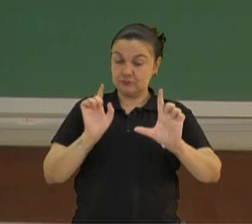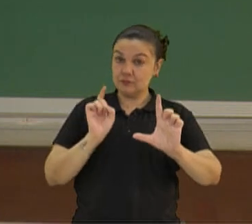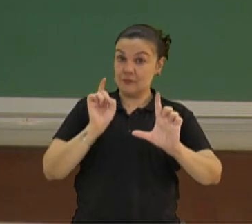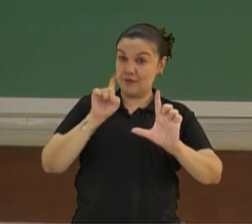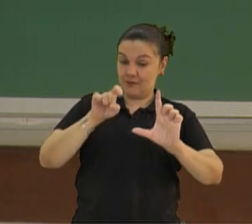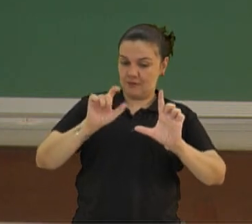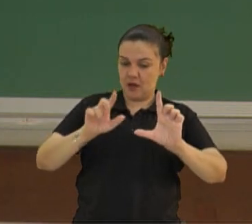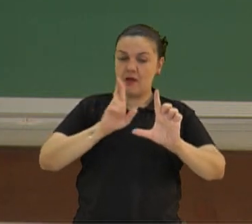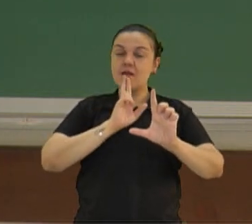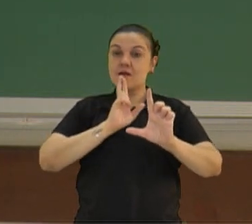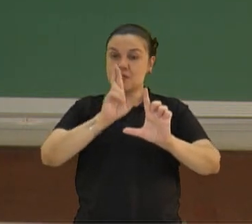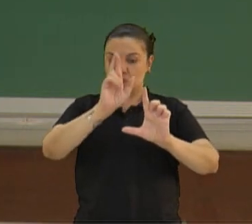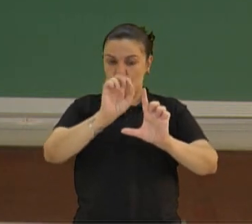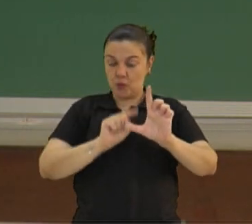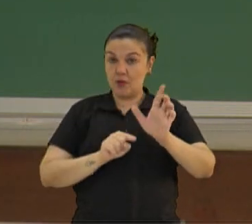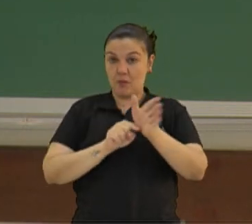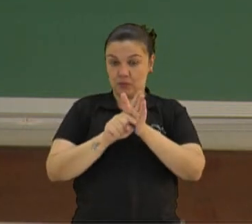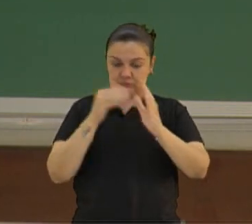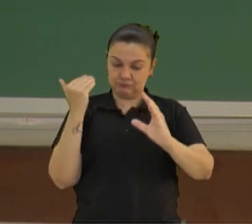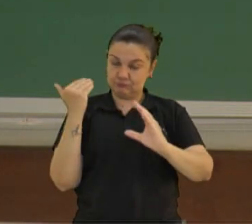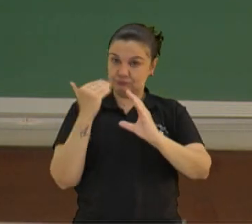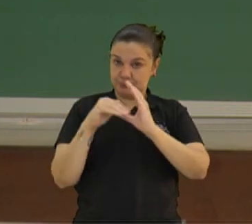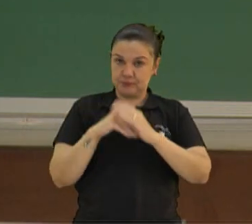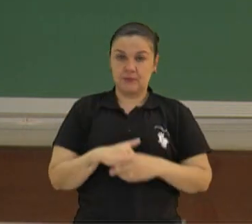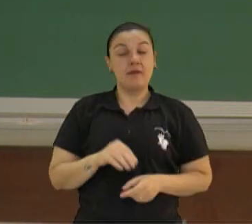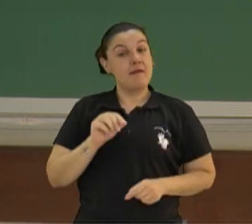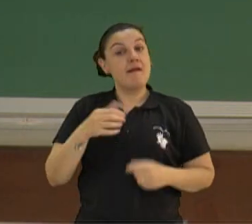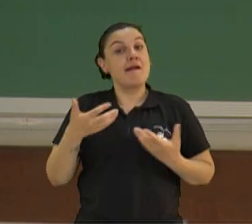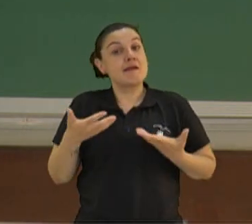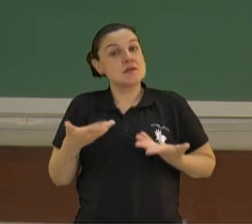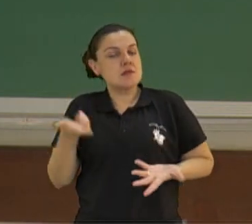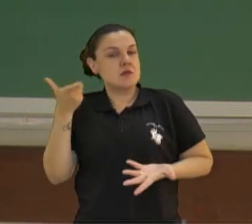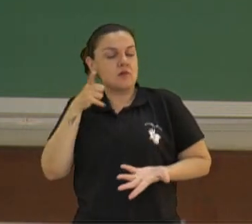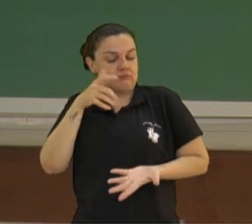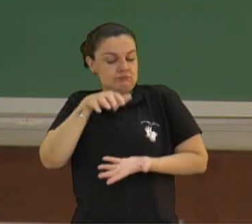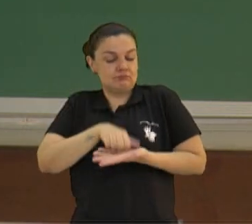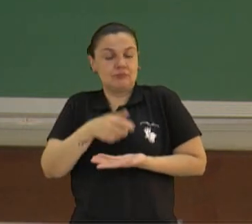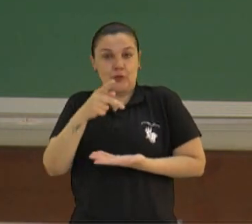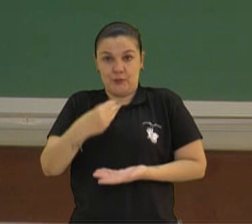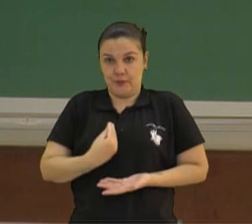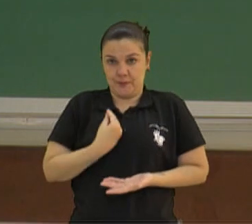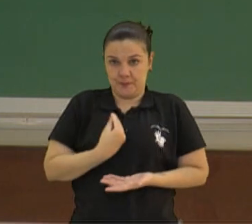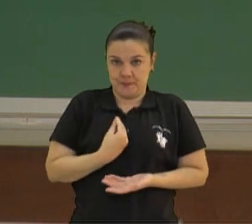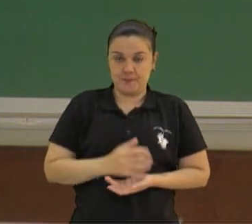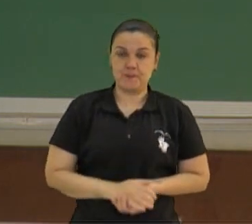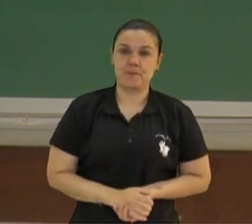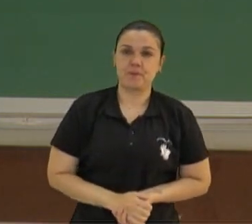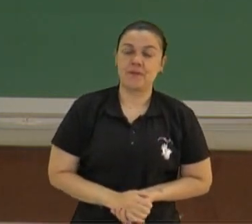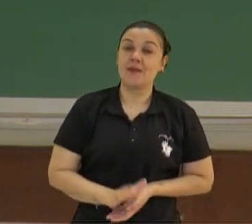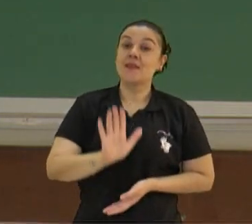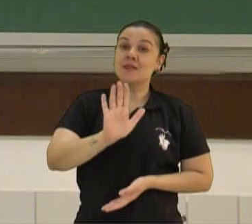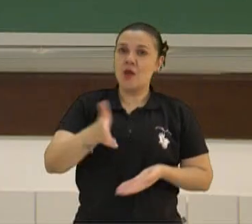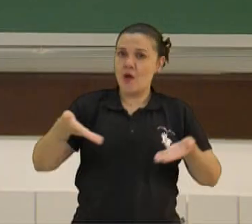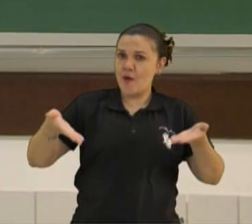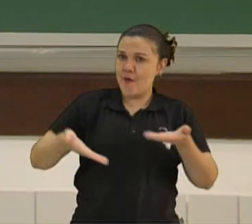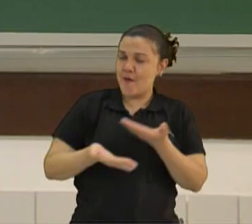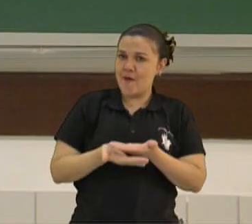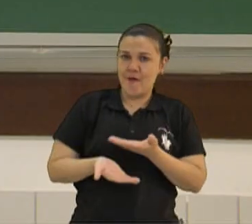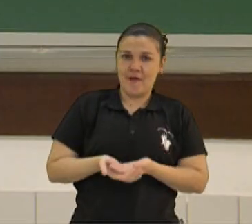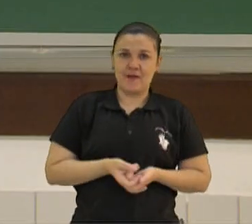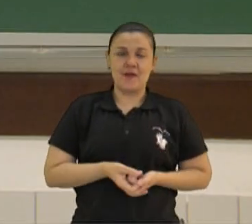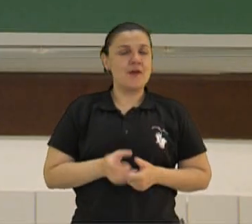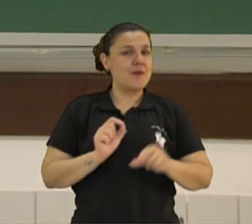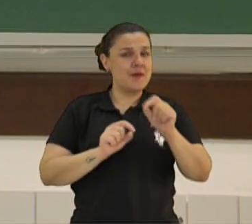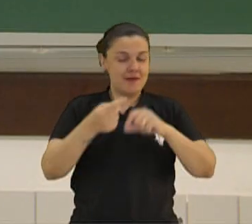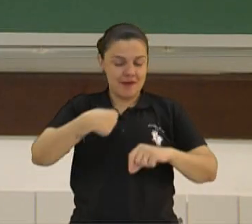Classroom, responder à atividade e enviar. É dessa forma que você vai garantir a sua presença. Então, nesta aula,